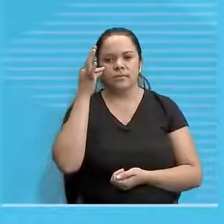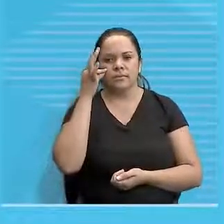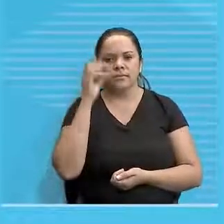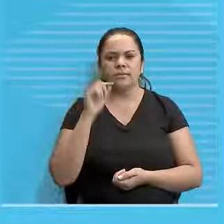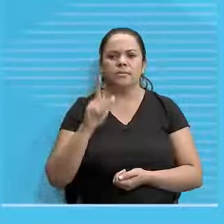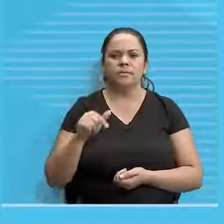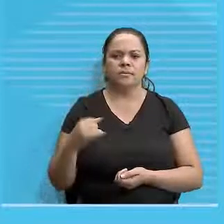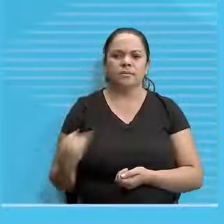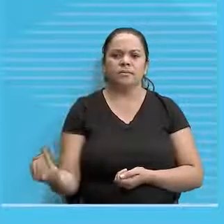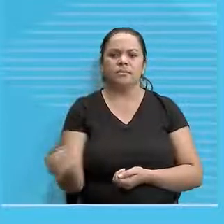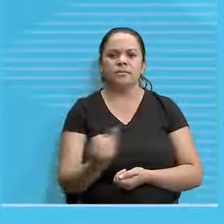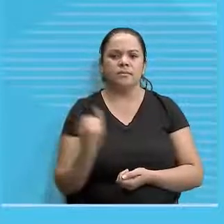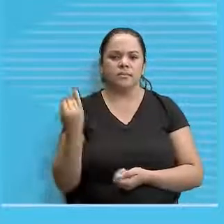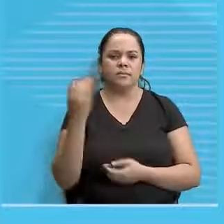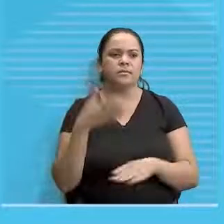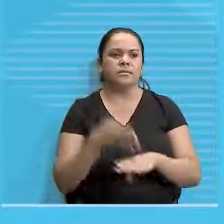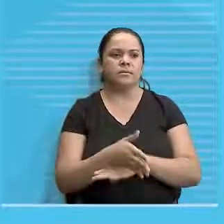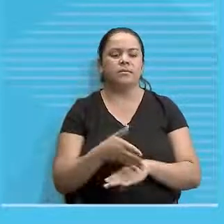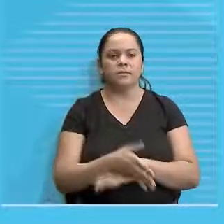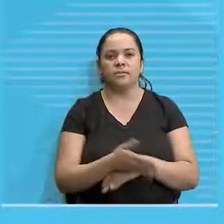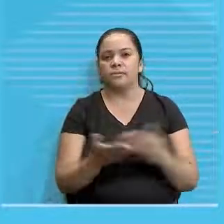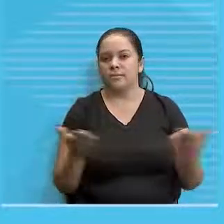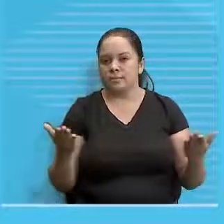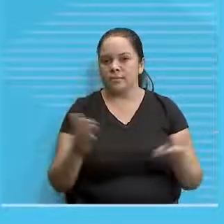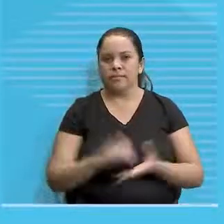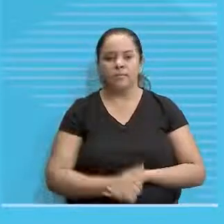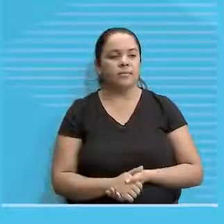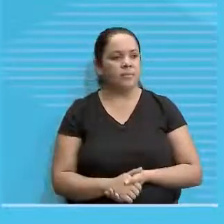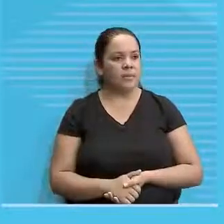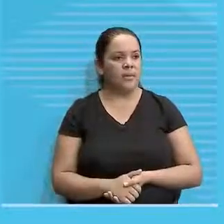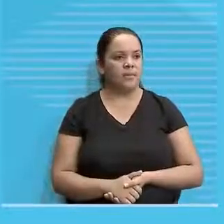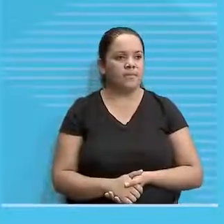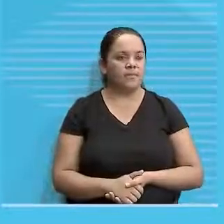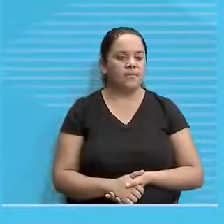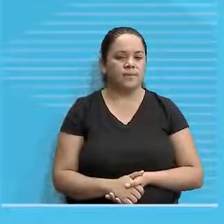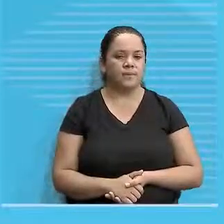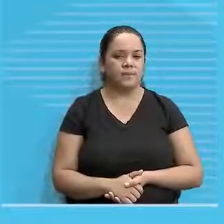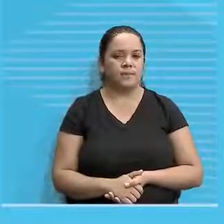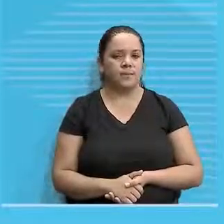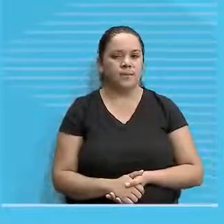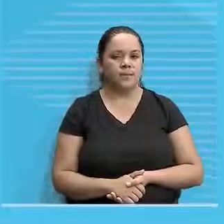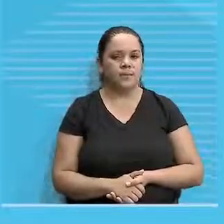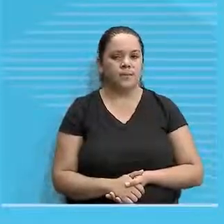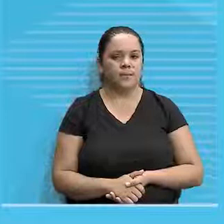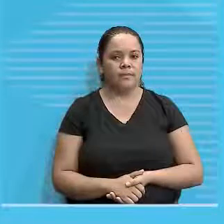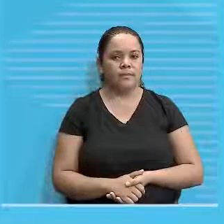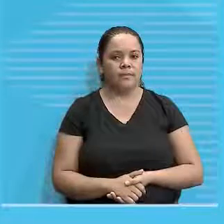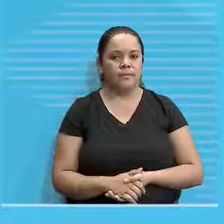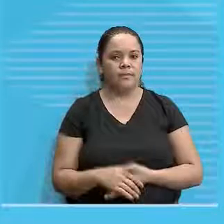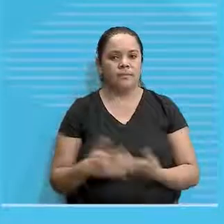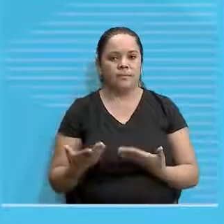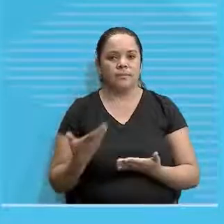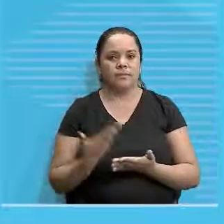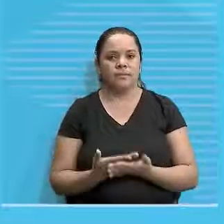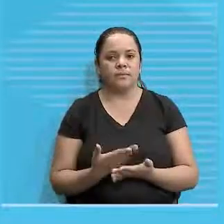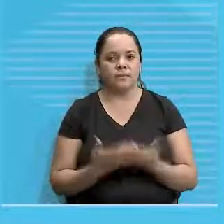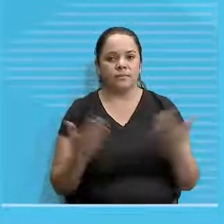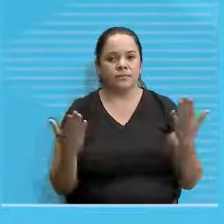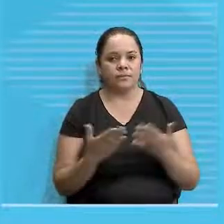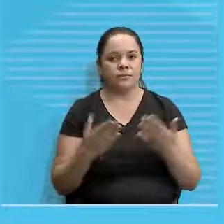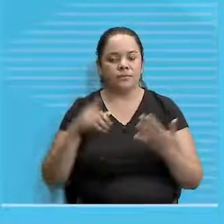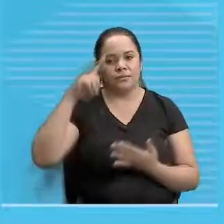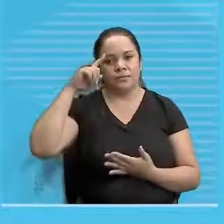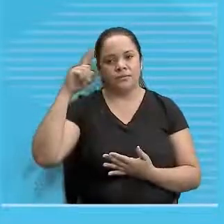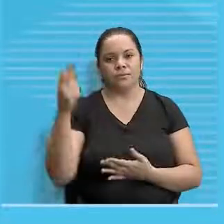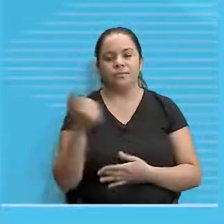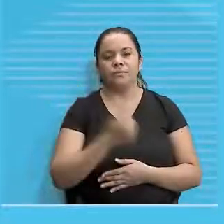a participação de vocês, tá bom? Então, gente, na nossa aula de hoje, dia 1º de agosto, a